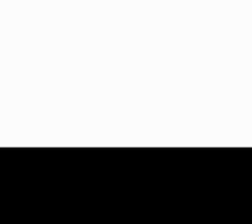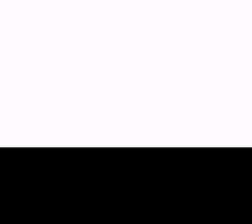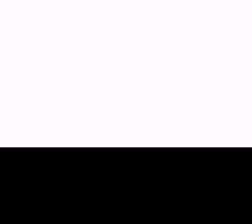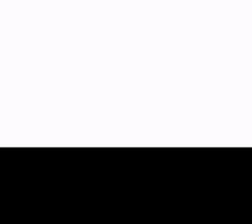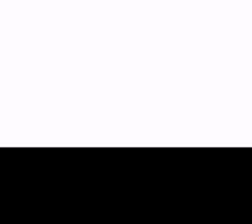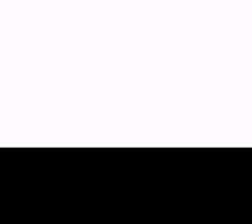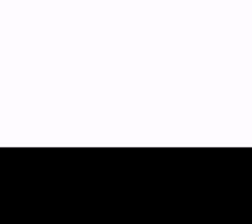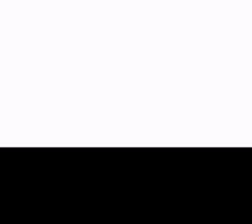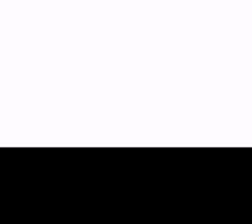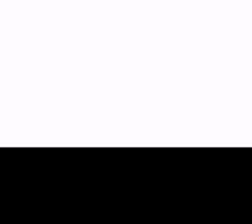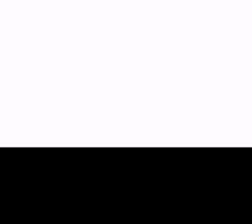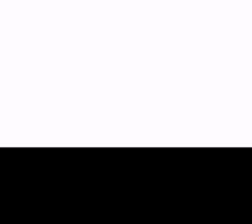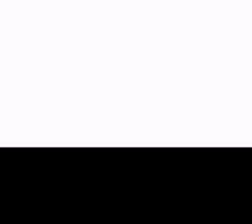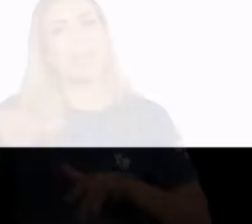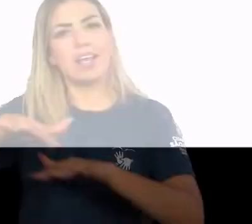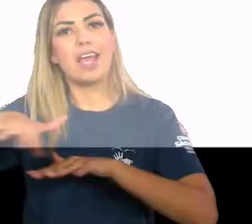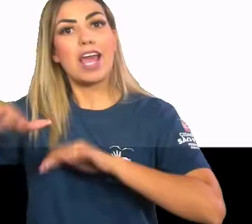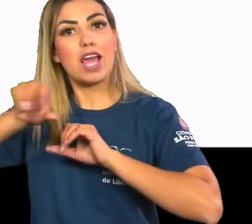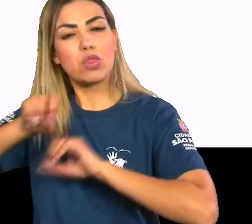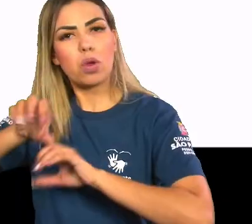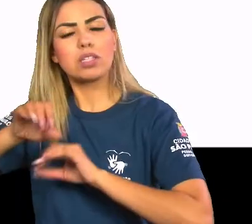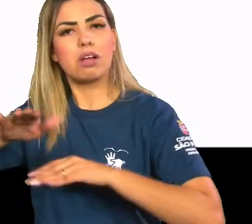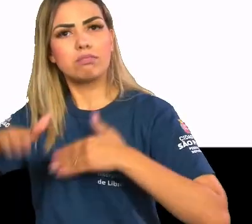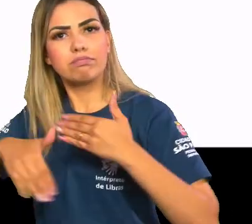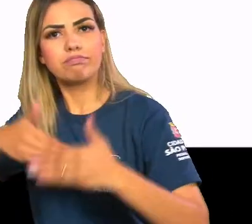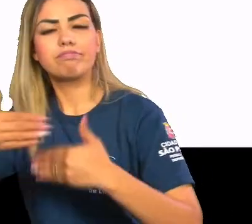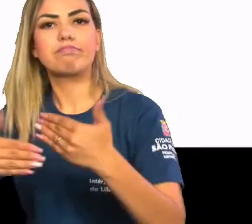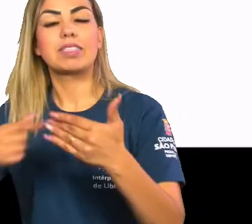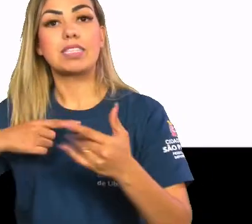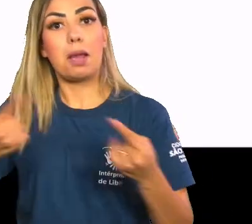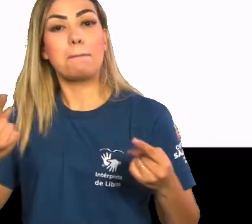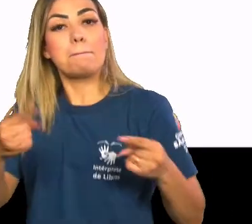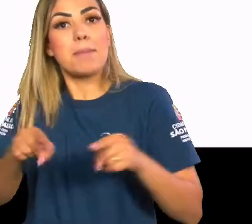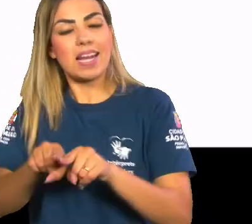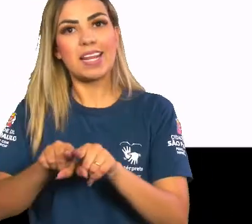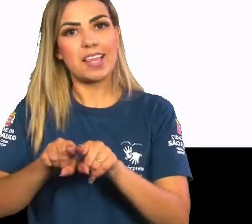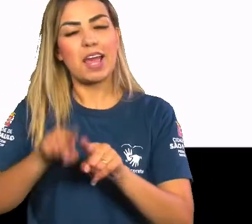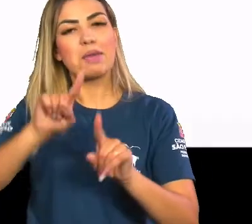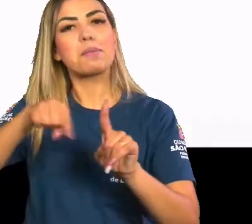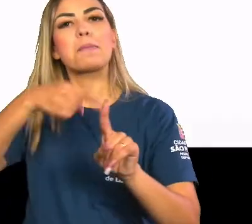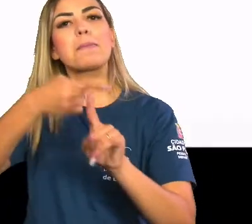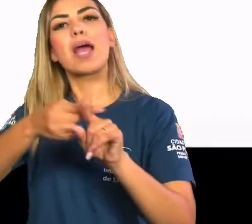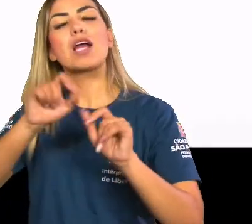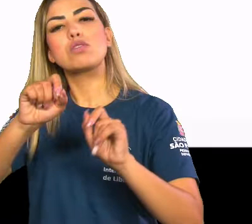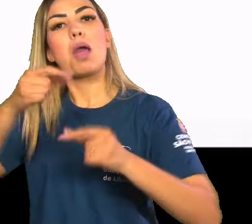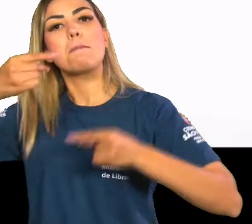atuação: educação continuada, parcerias e políticas públicas.